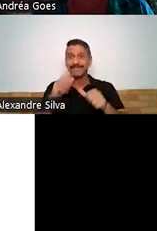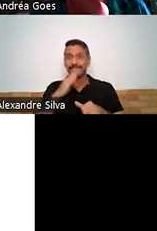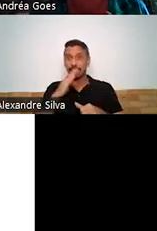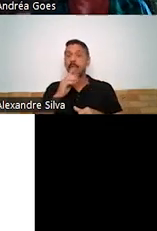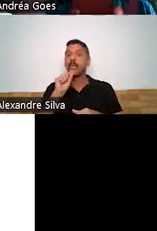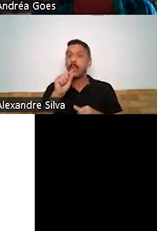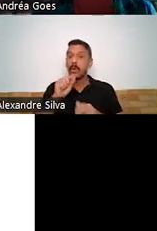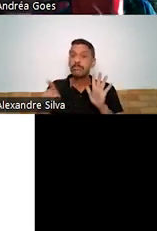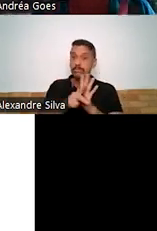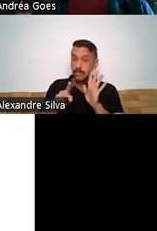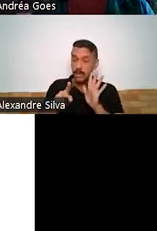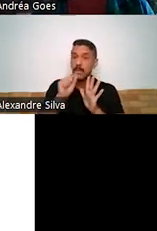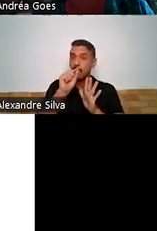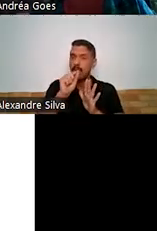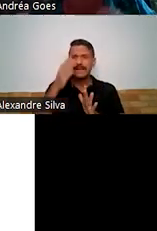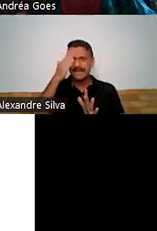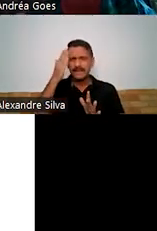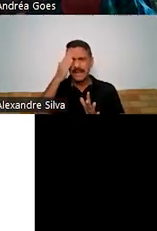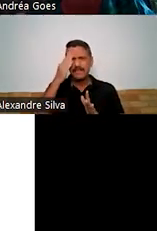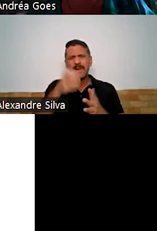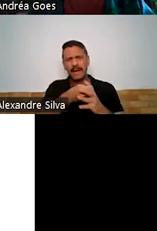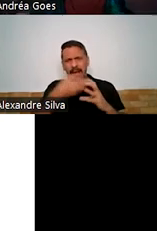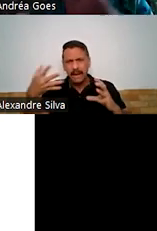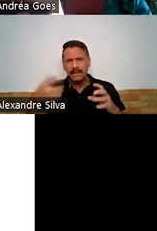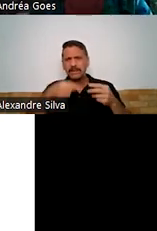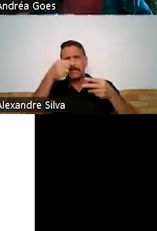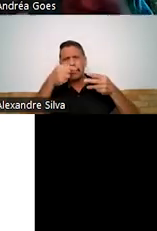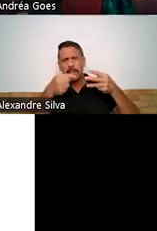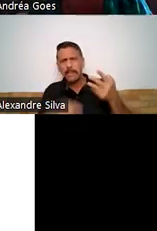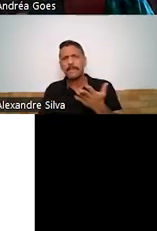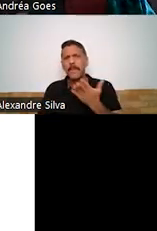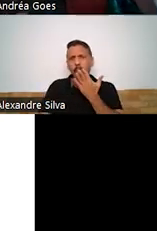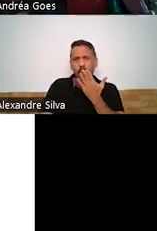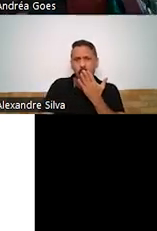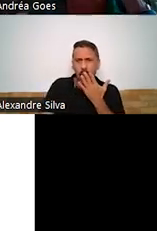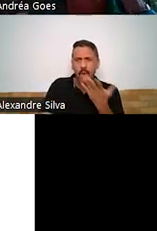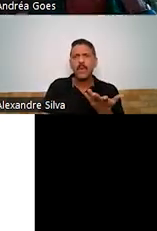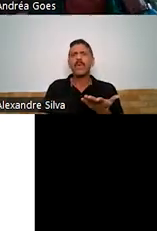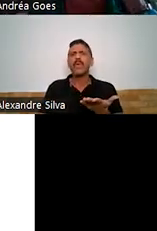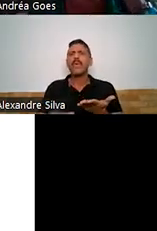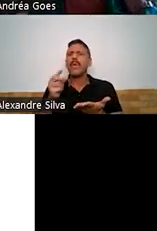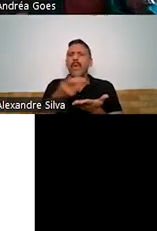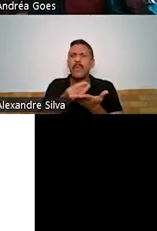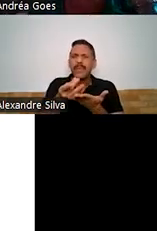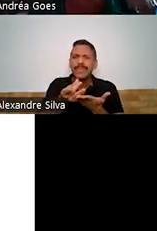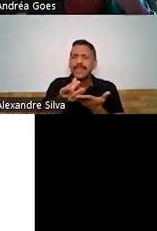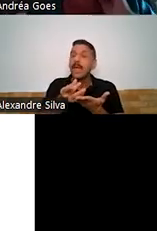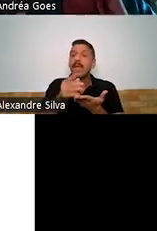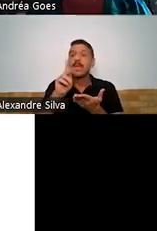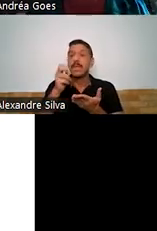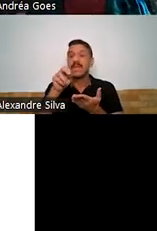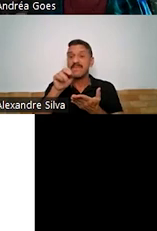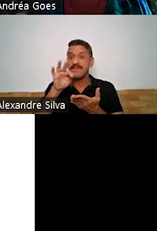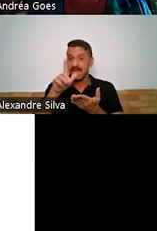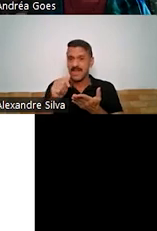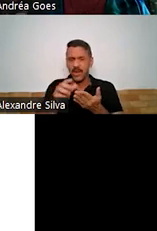cada momento para determinar as características, como a característica cor, a característica textura da ervilha. Então, aqui também a gente